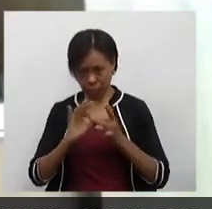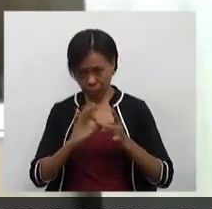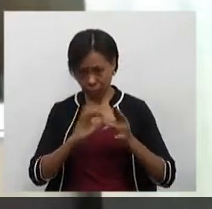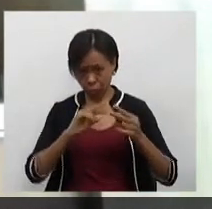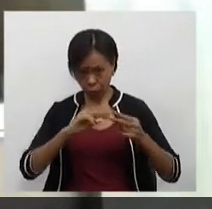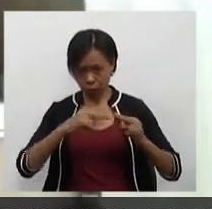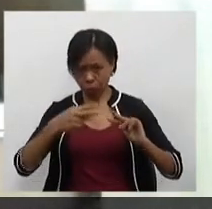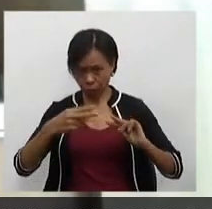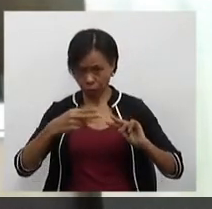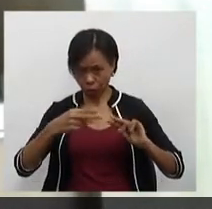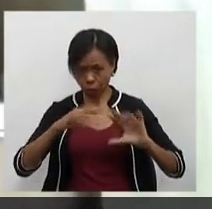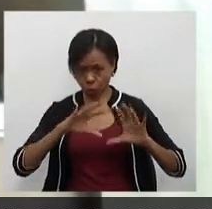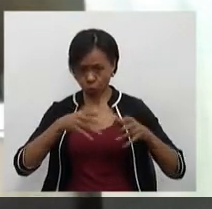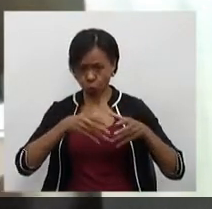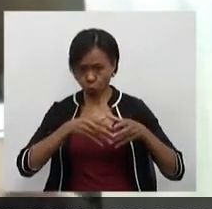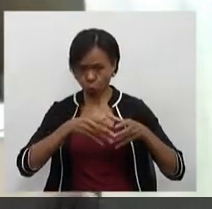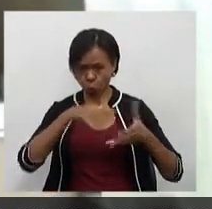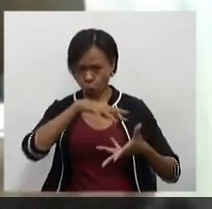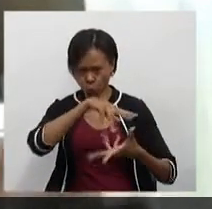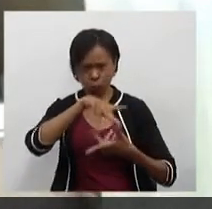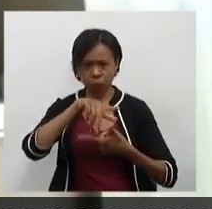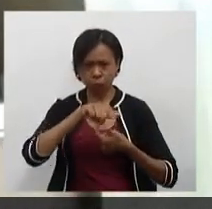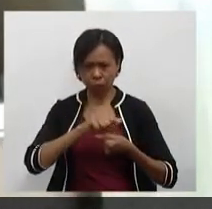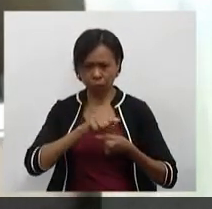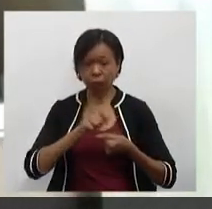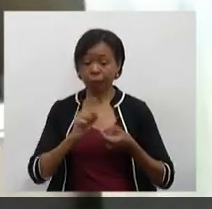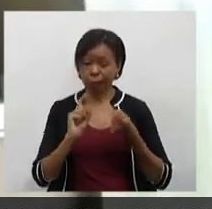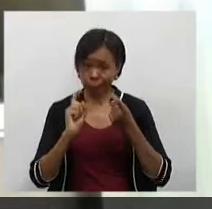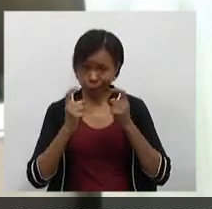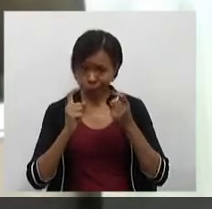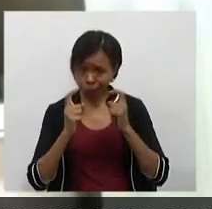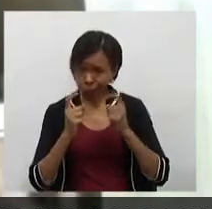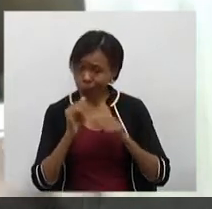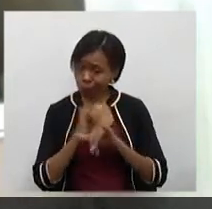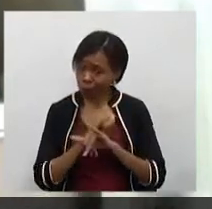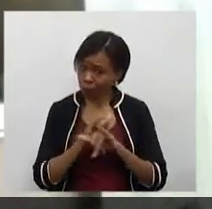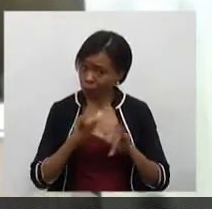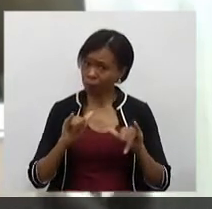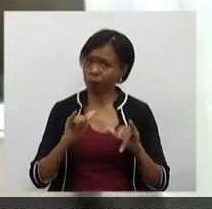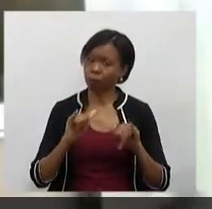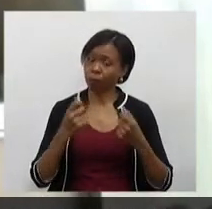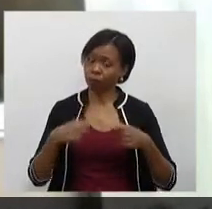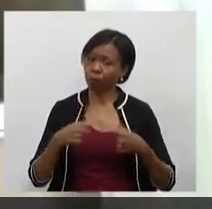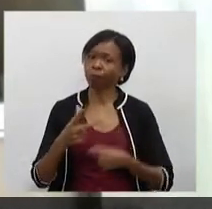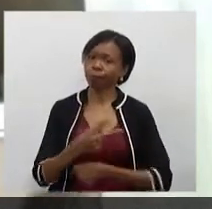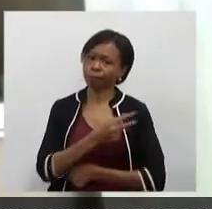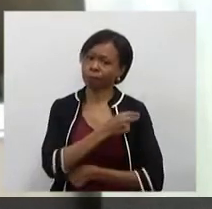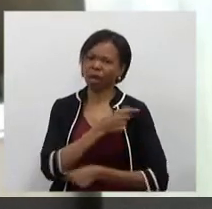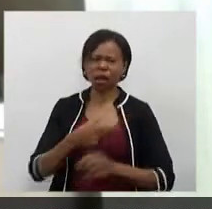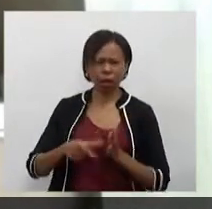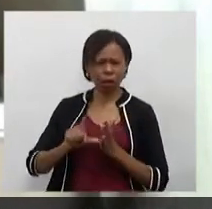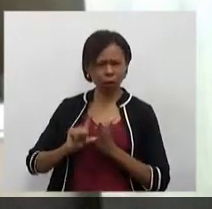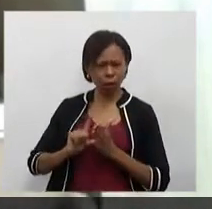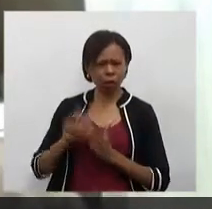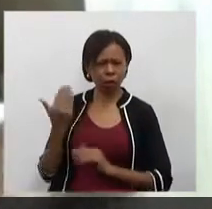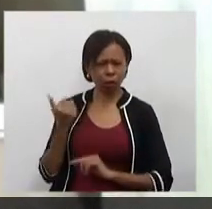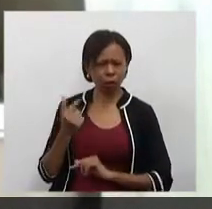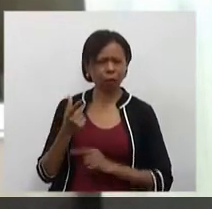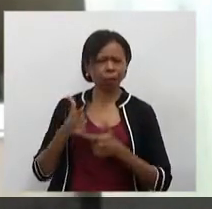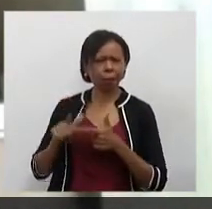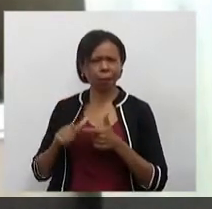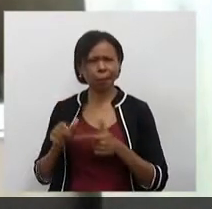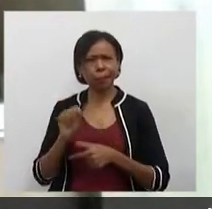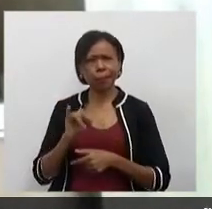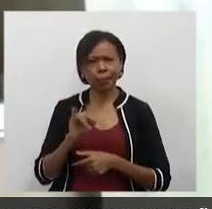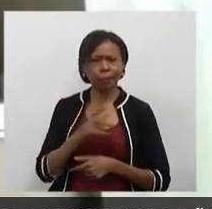uma reunião e falou, vacinem. Quando estava tendo aquele problema todo com vacina, não